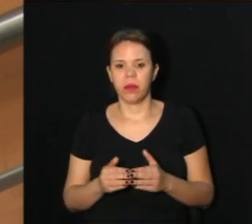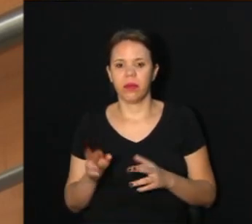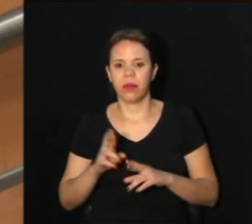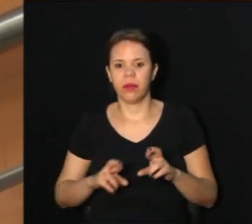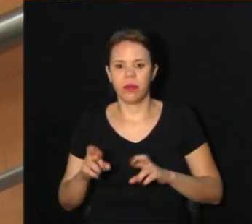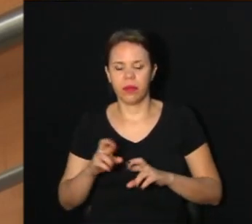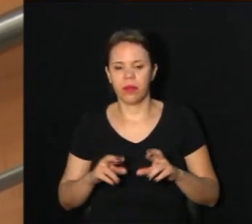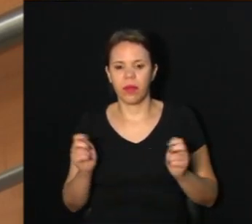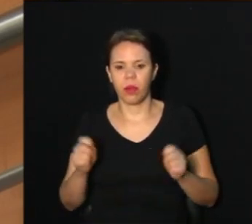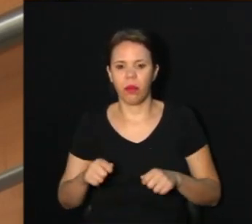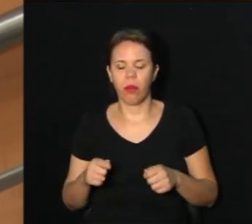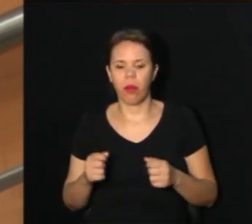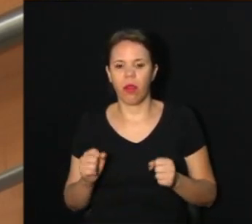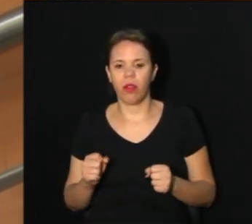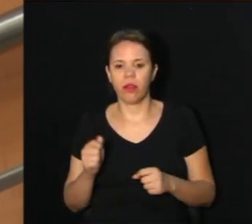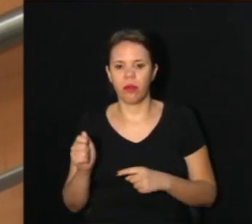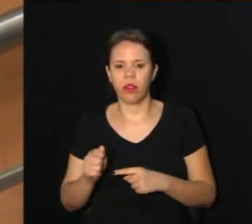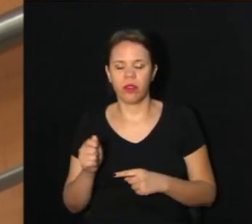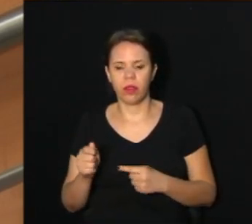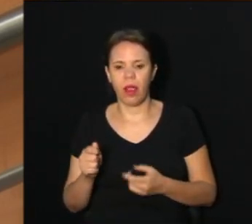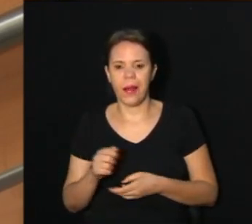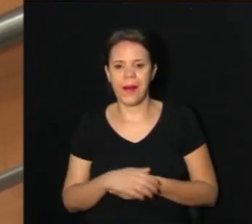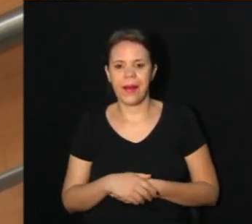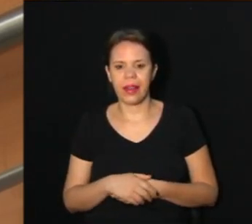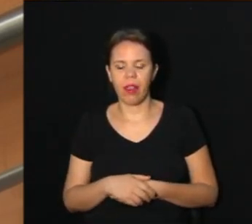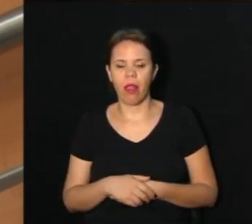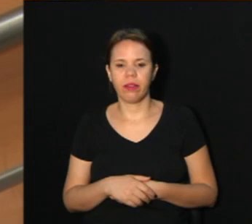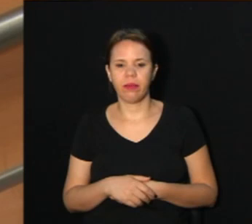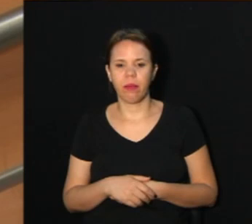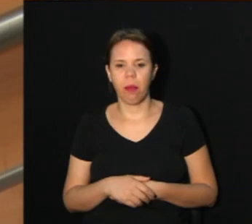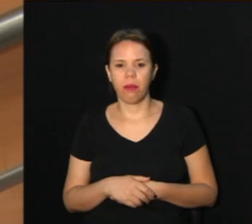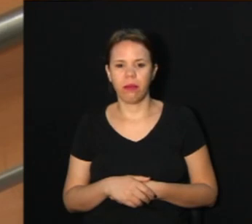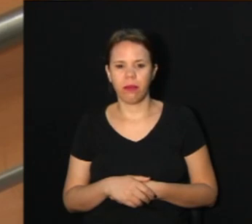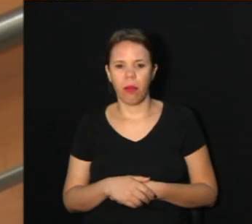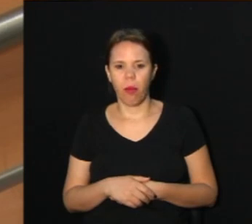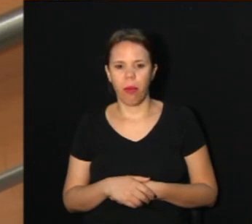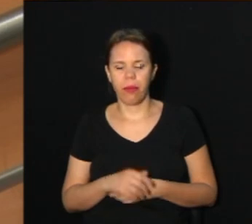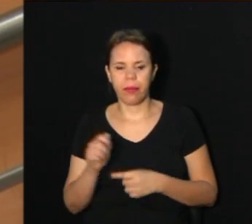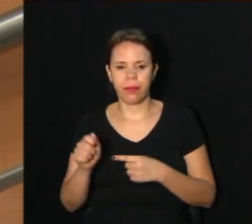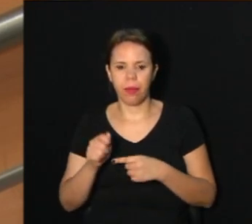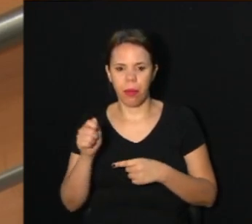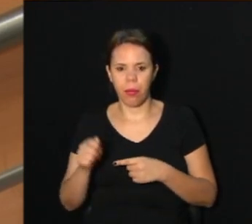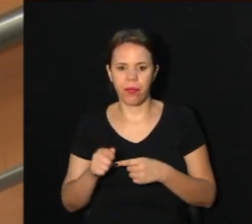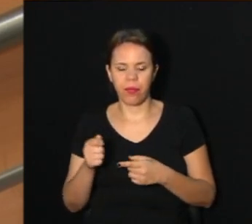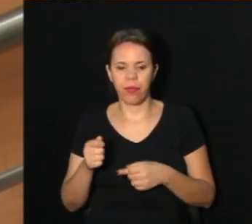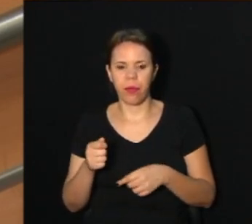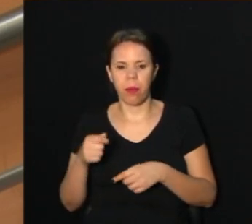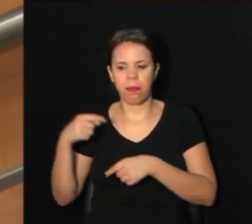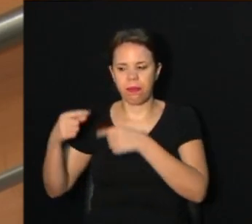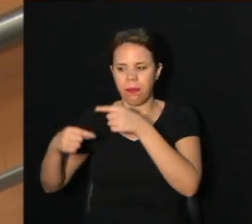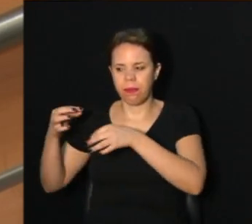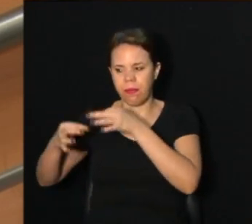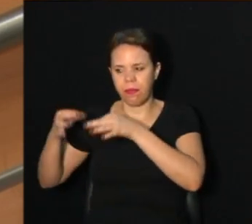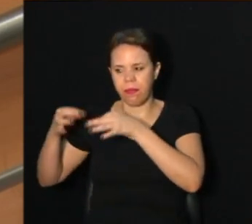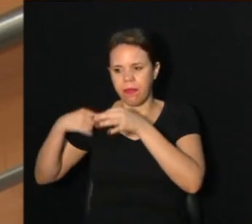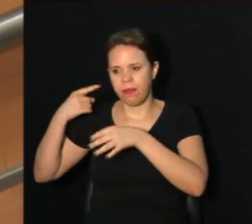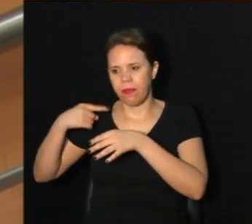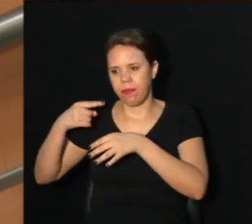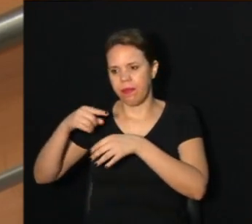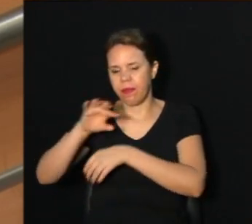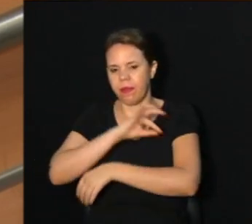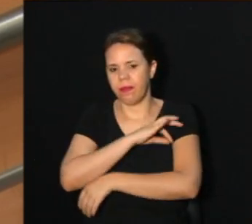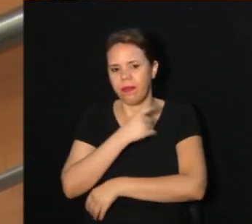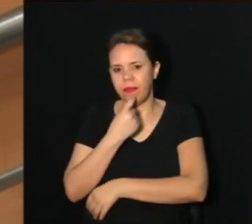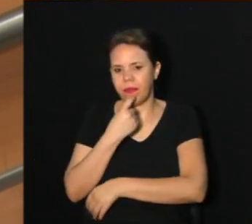como pode uma associação, no caso, a Associação dos Procuradores Municipais de Campinas,